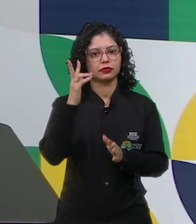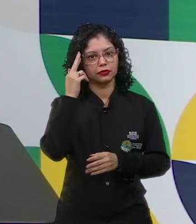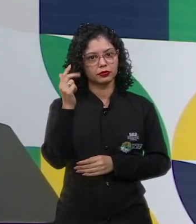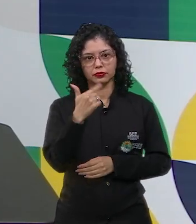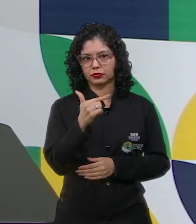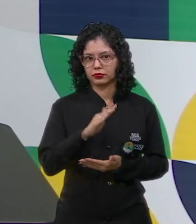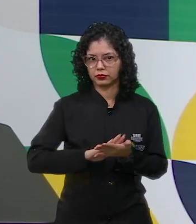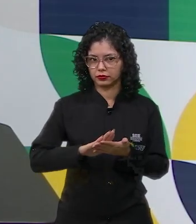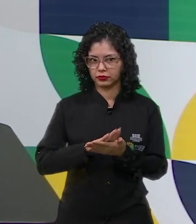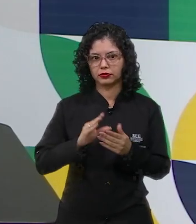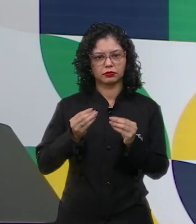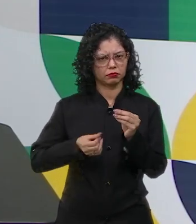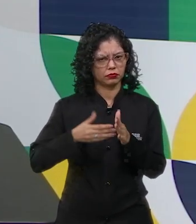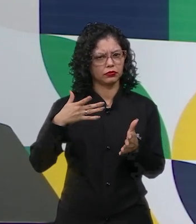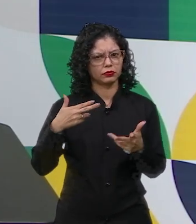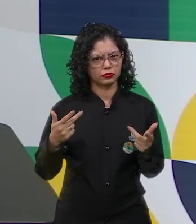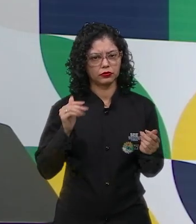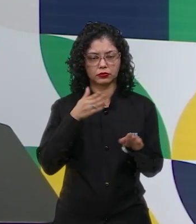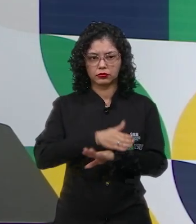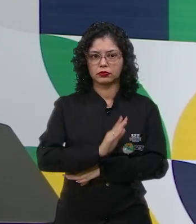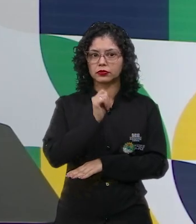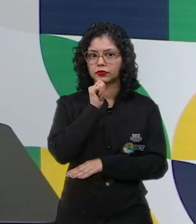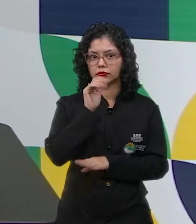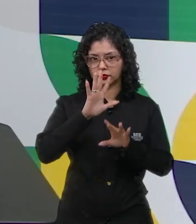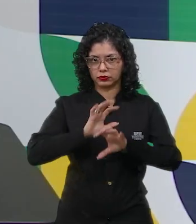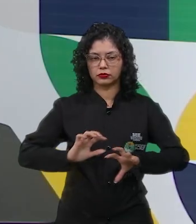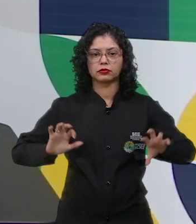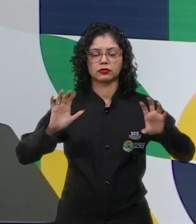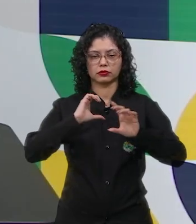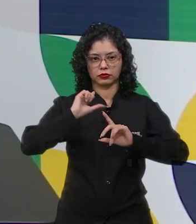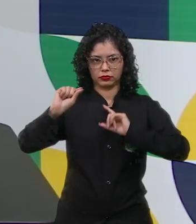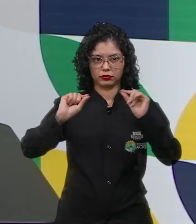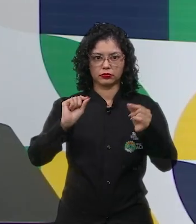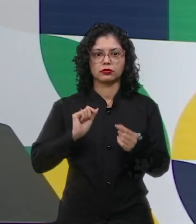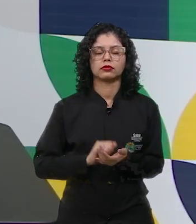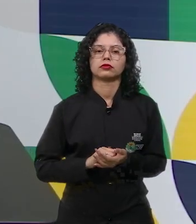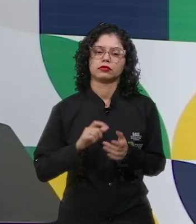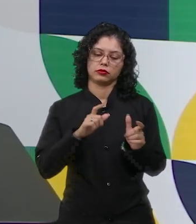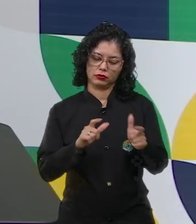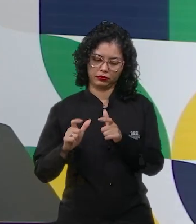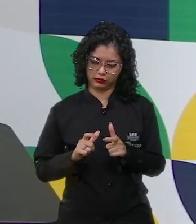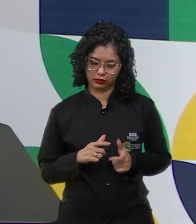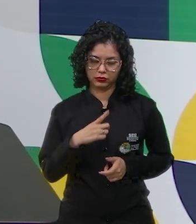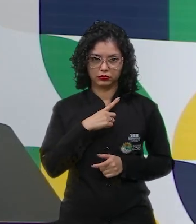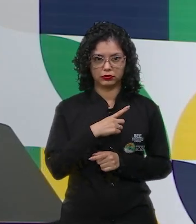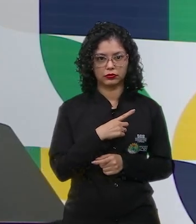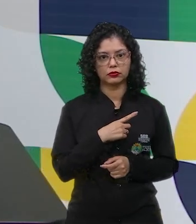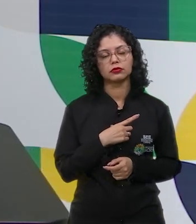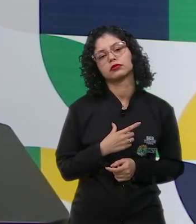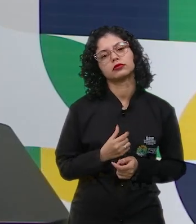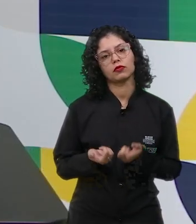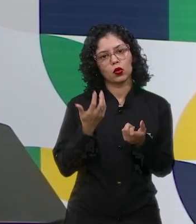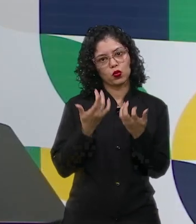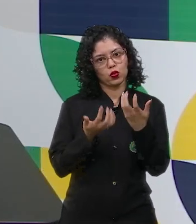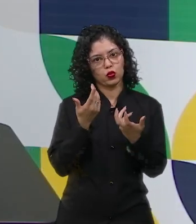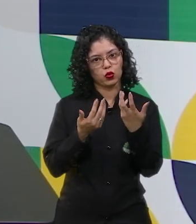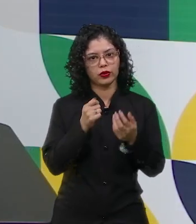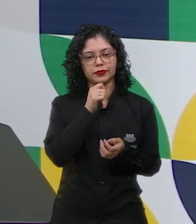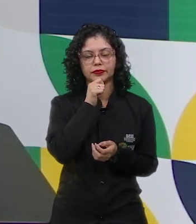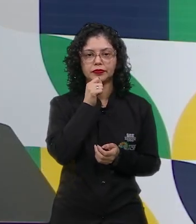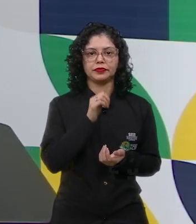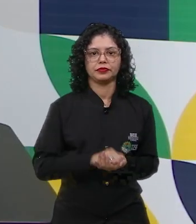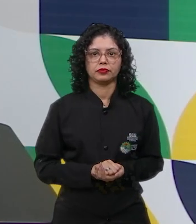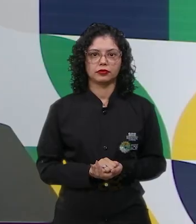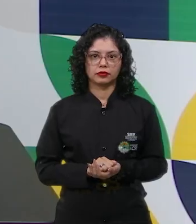tem muita coisa, né, gente? Então, vai ter a entrada do gás, ele vai sair, a gente vai ter as bocas, né, e vai ter ali a chama, né, a gente tem um